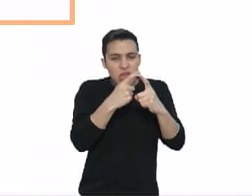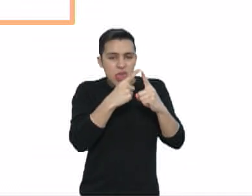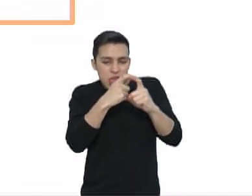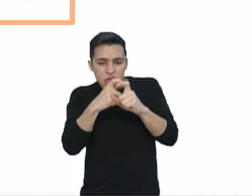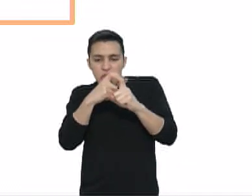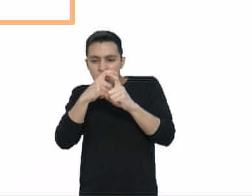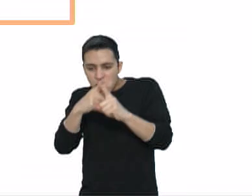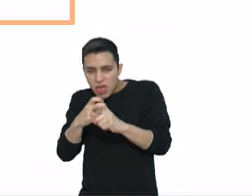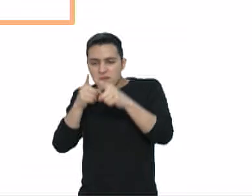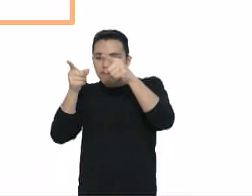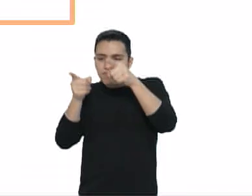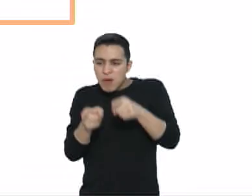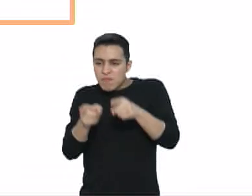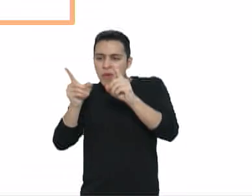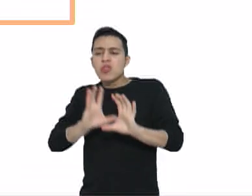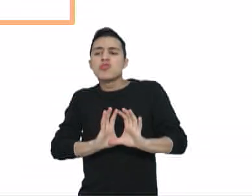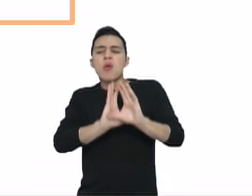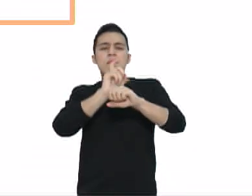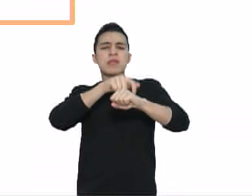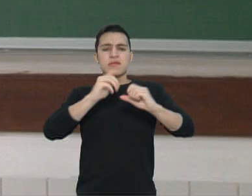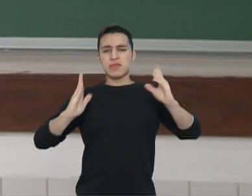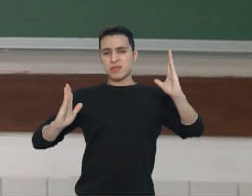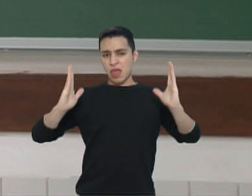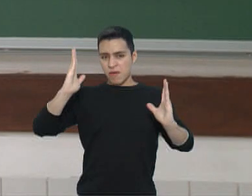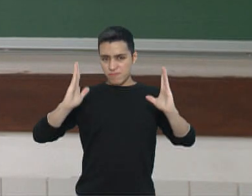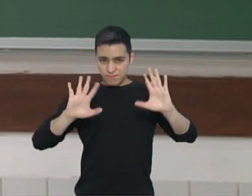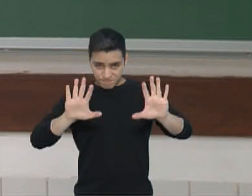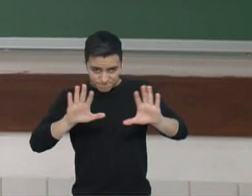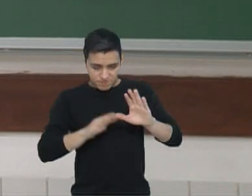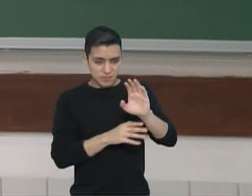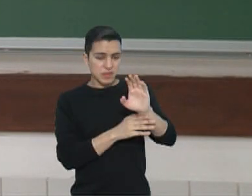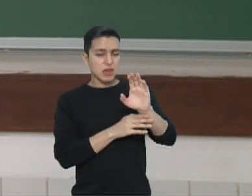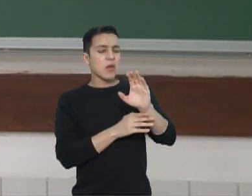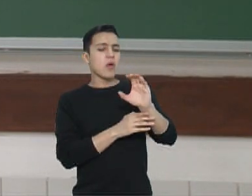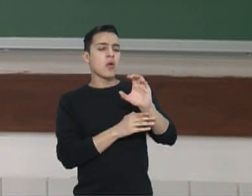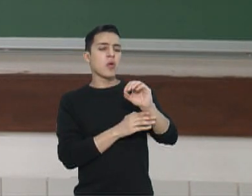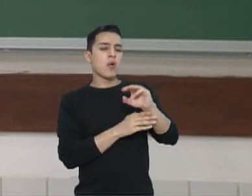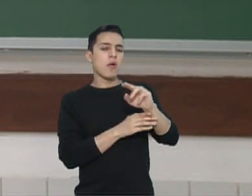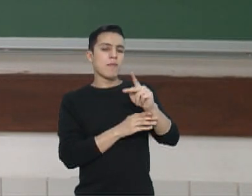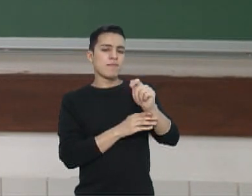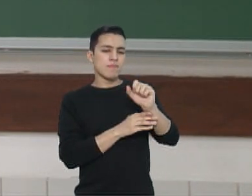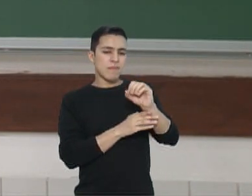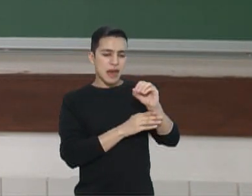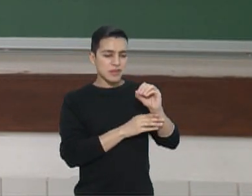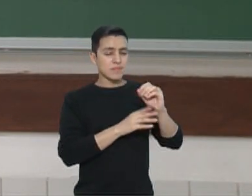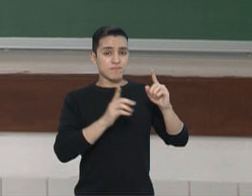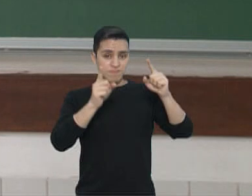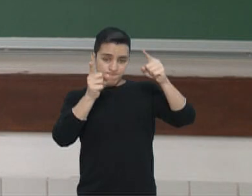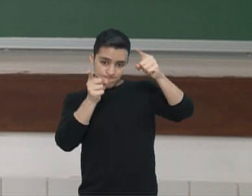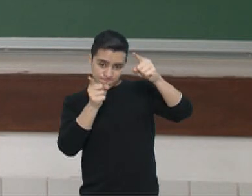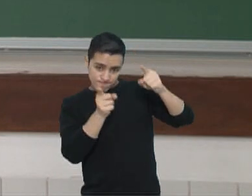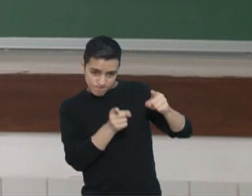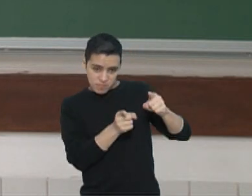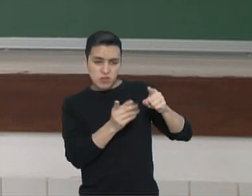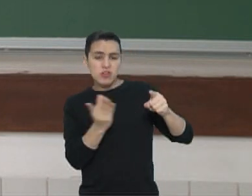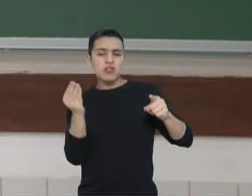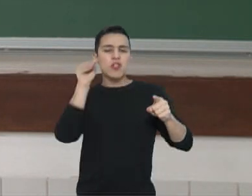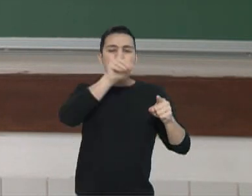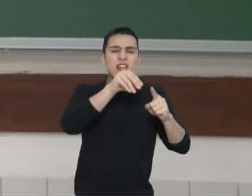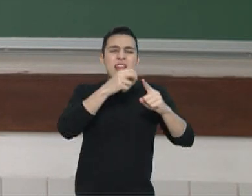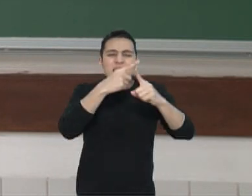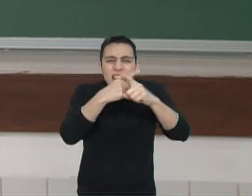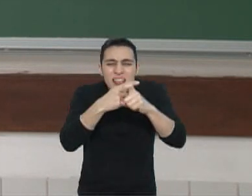uma determinada duração total. Ou seja, o compasso vai ser um espaço em que dentro dele nós vamos colocar as